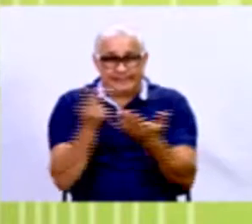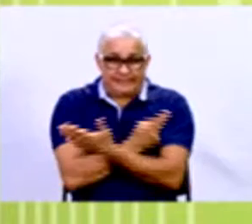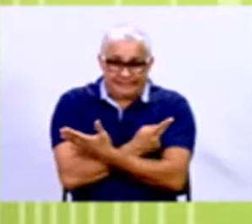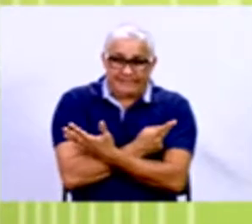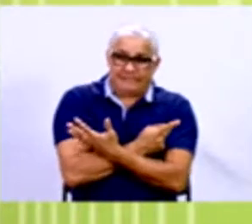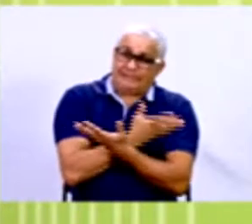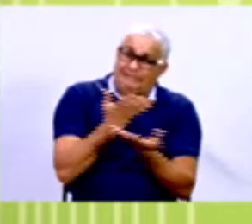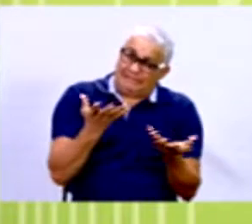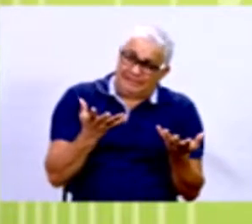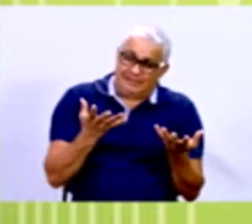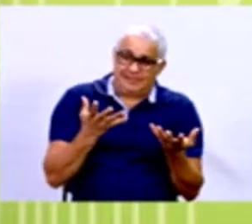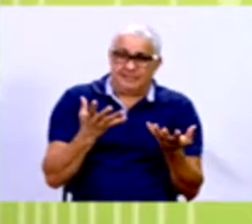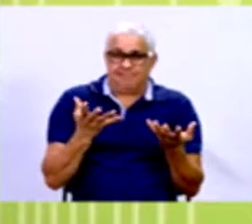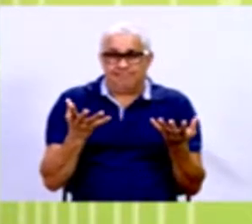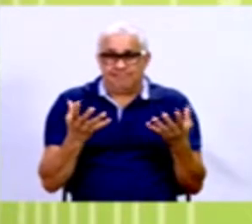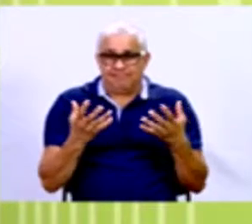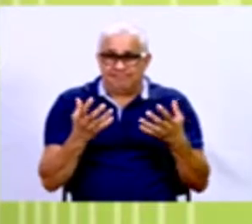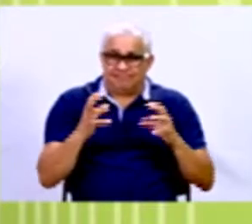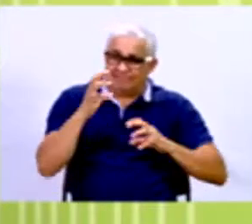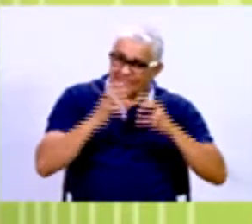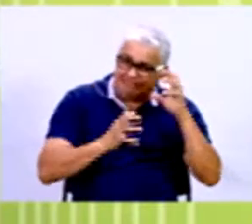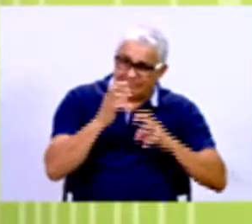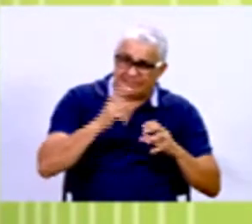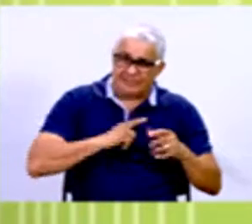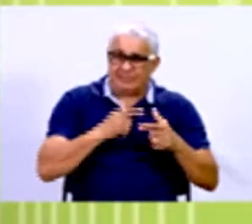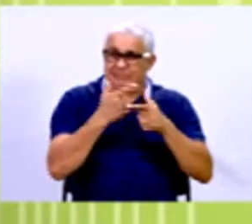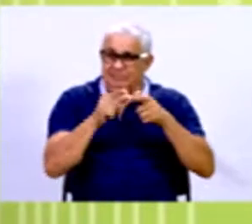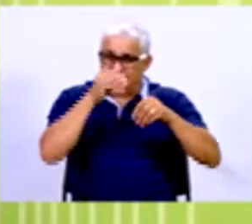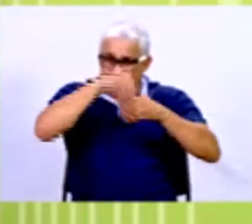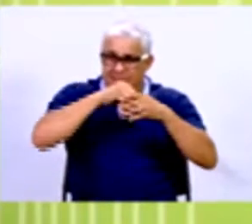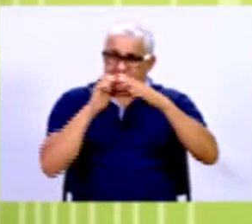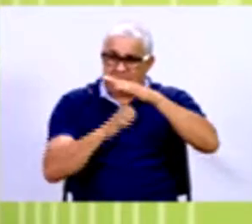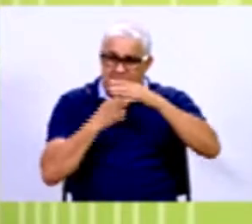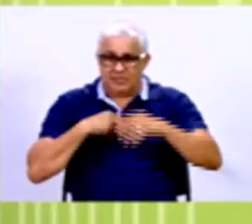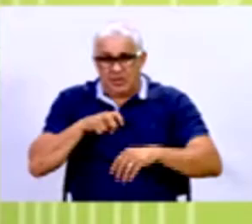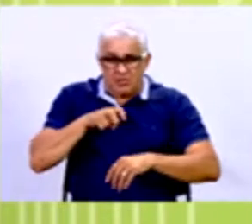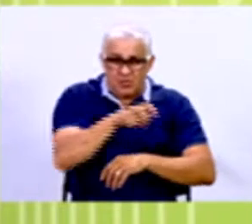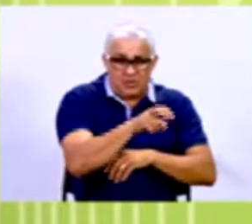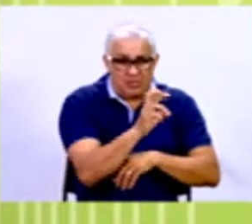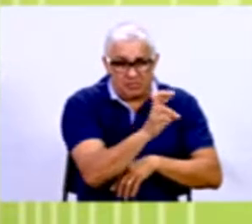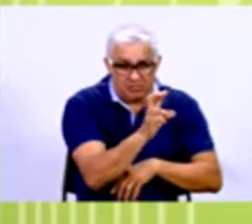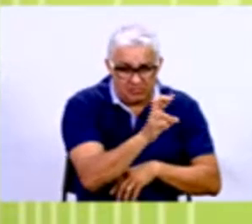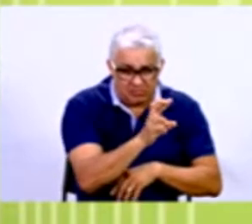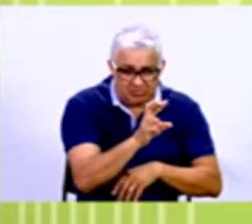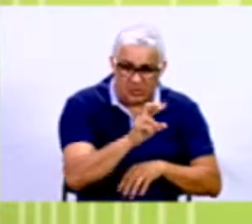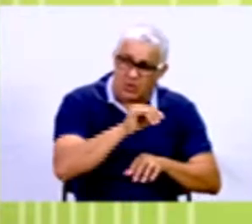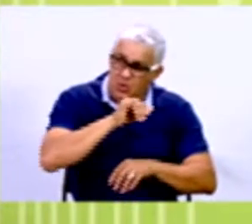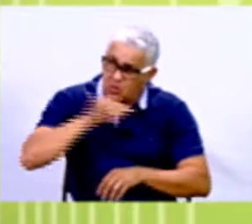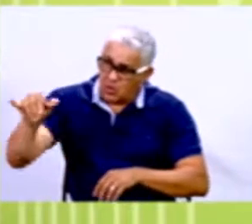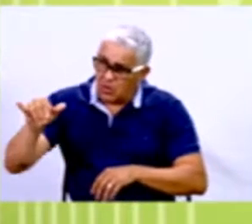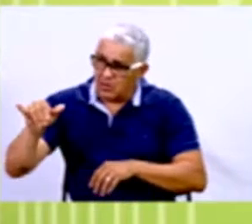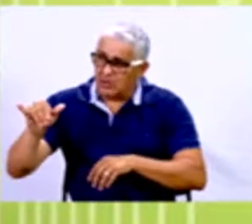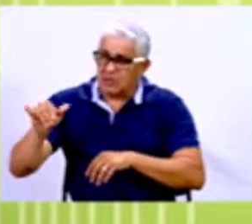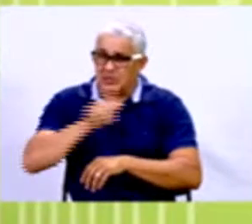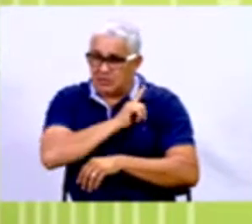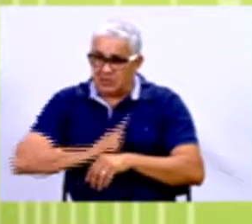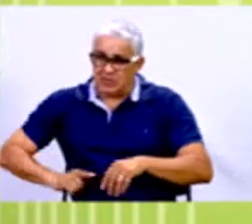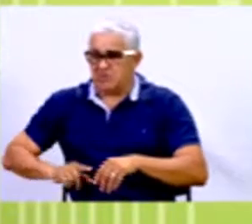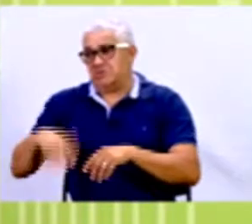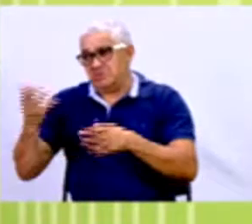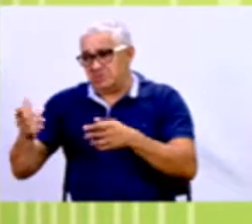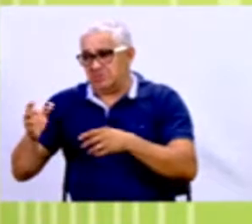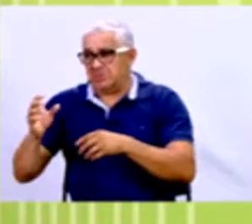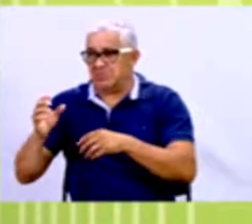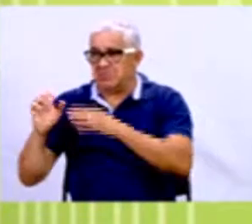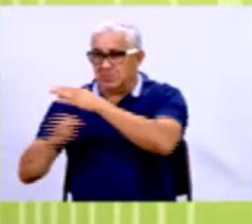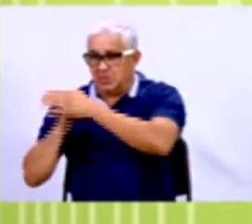meio chato. Por exemplo, aí eu vejo que tem algum problema na empresa, eu vou lá e faço inspeção e comunico a outro órgão. Então, é uma situação um